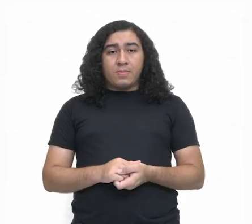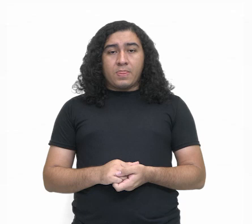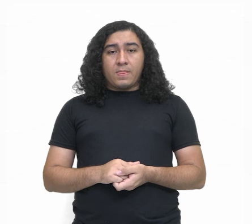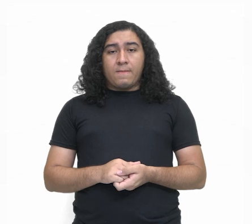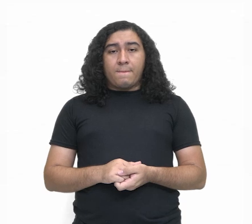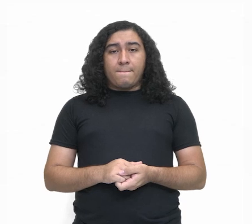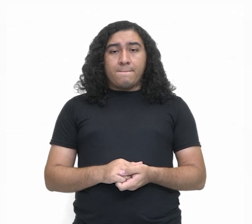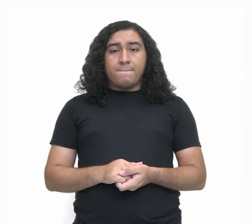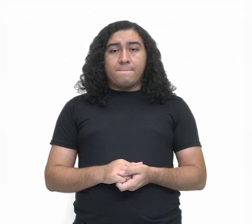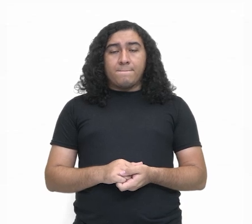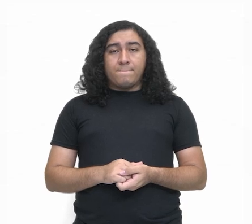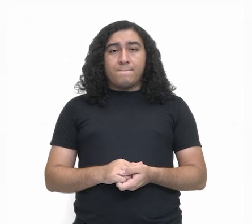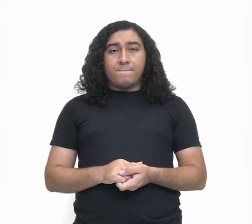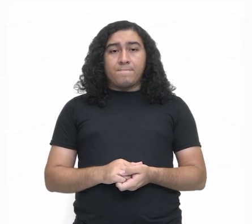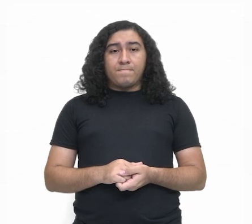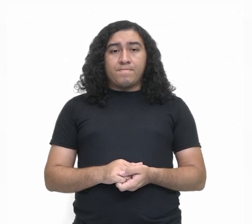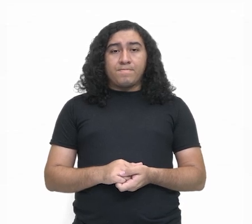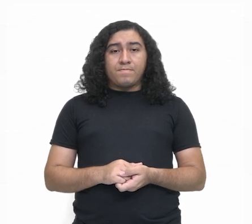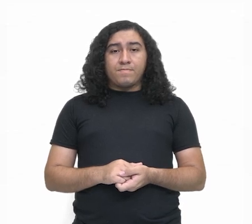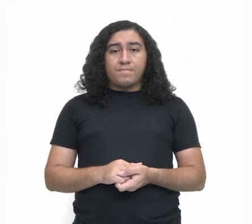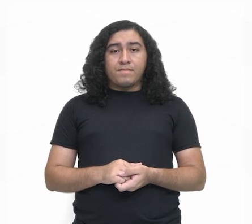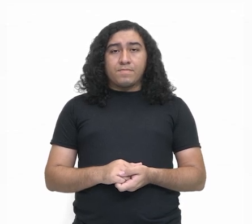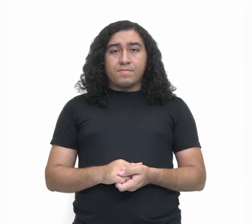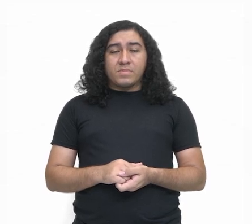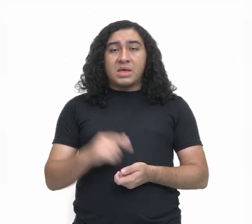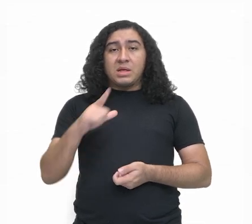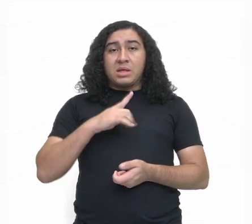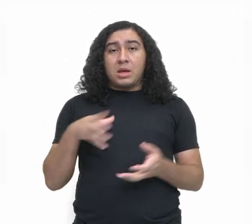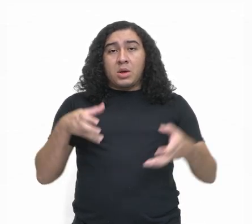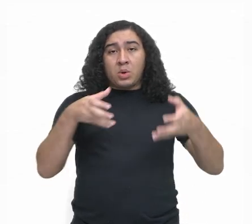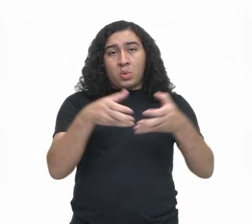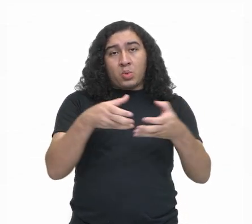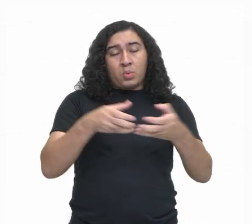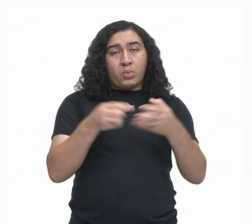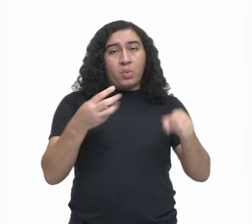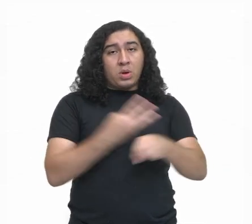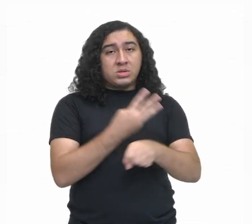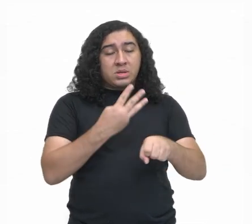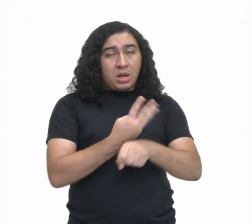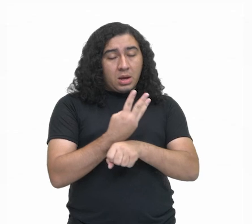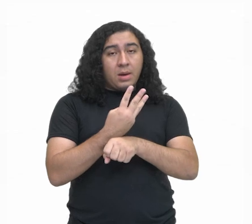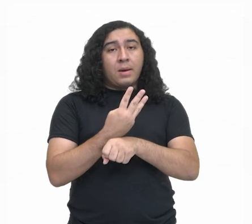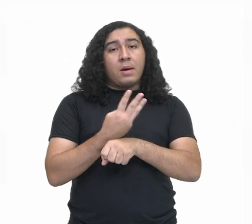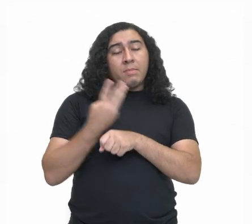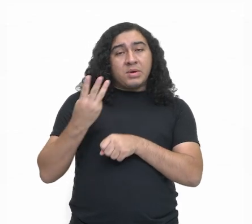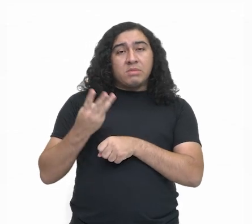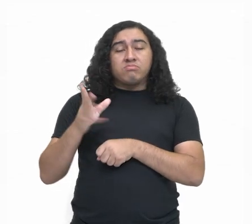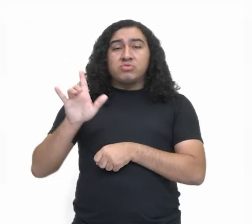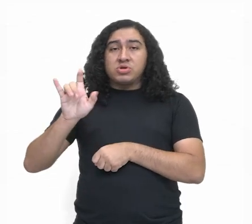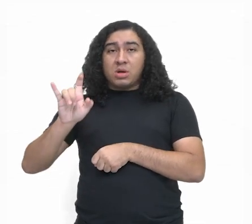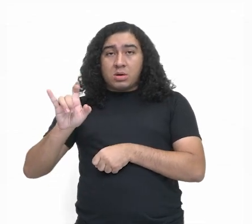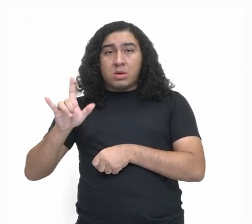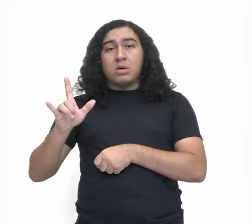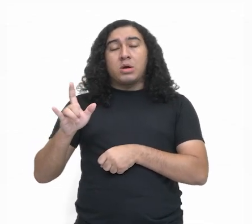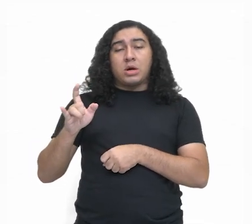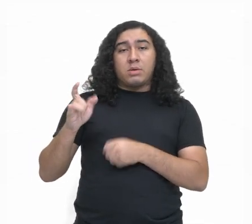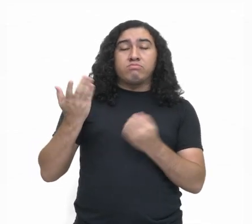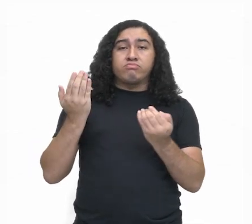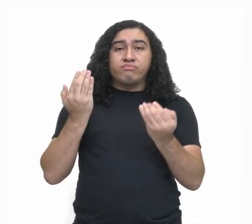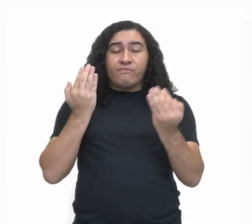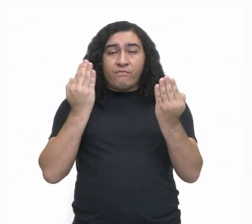tem grupos, né, reunidos ali, WhatsApp, Instagram, Facebook e outros que vão surgindo,